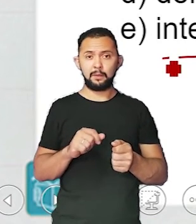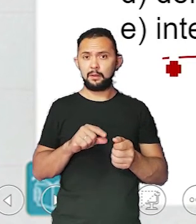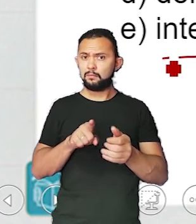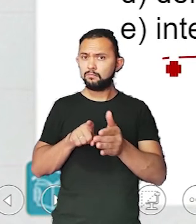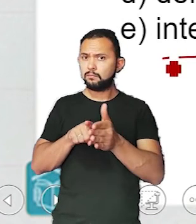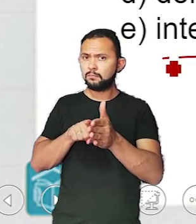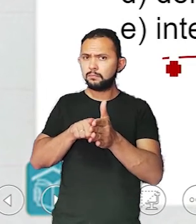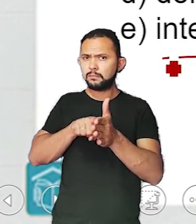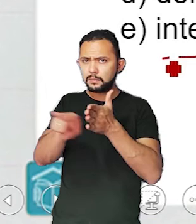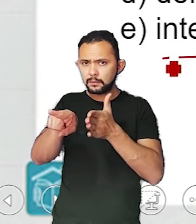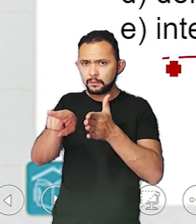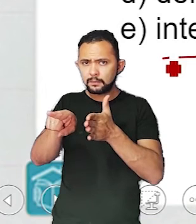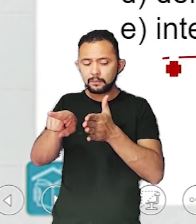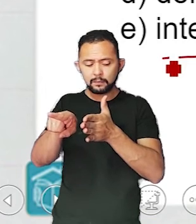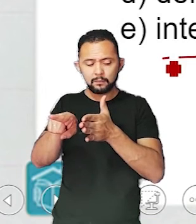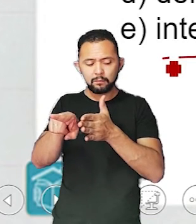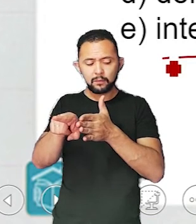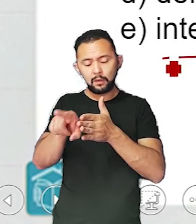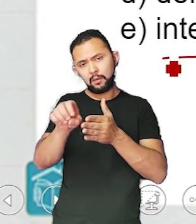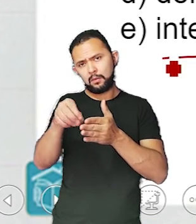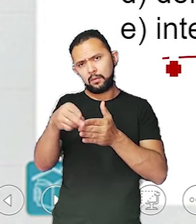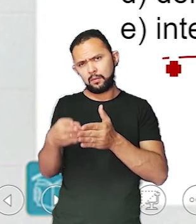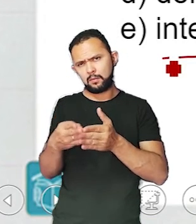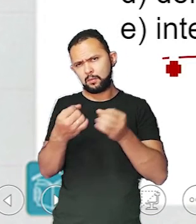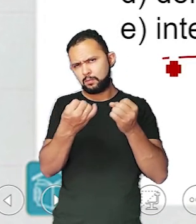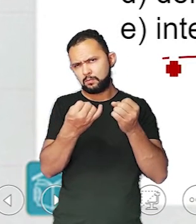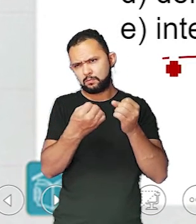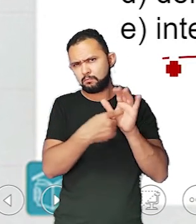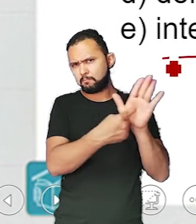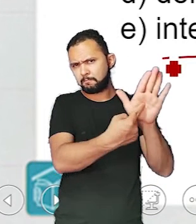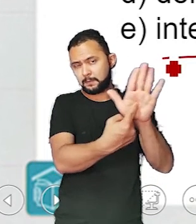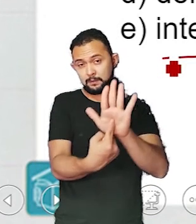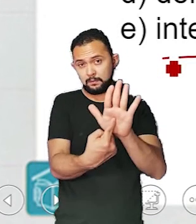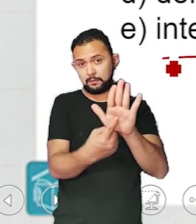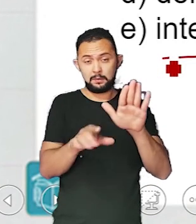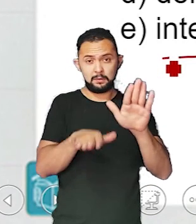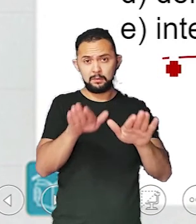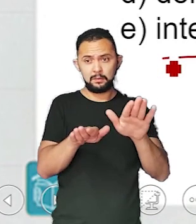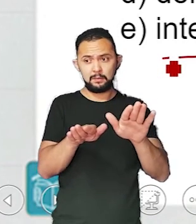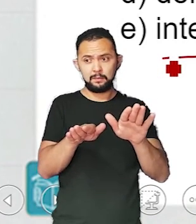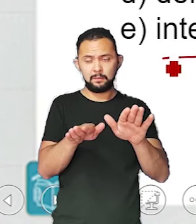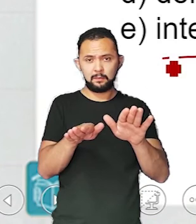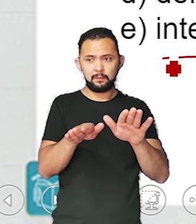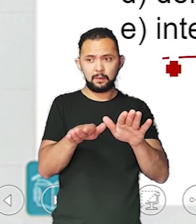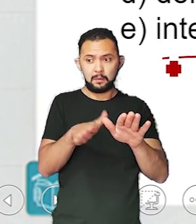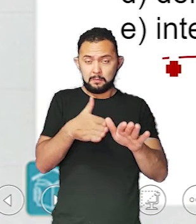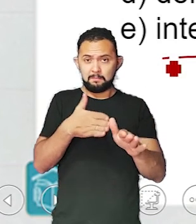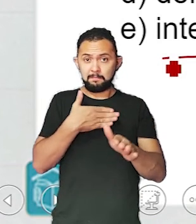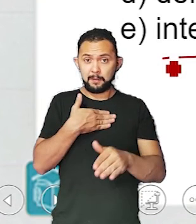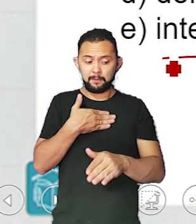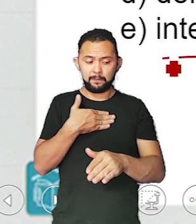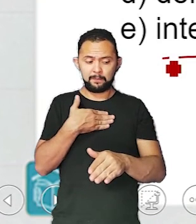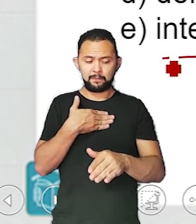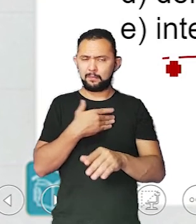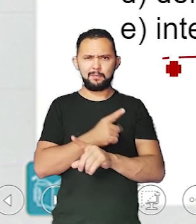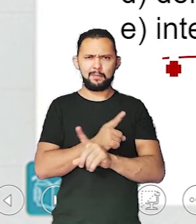né? Certo? Demonstrativo, depende, né? Possessivo, o cujo seria mais, né? O